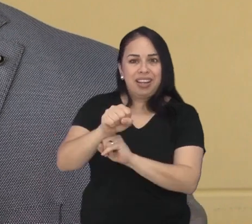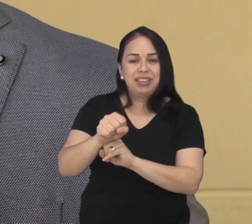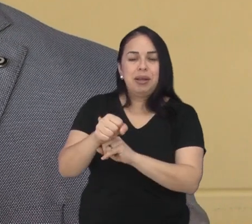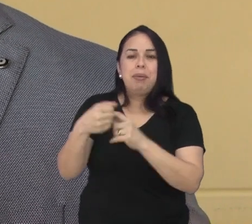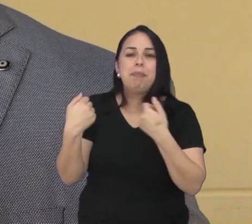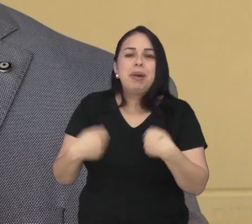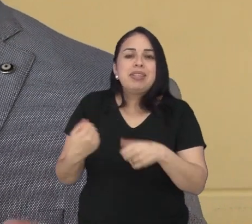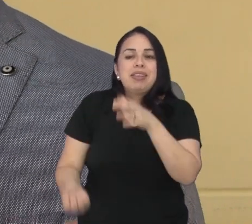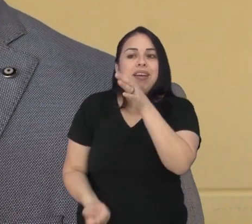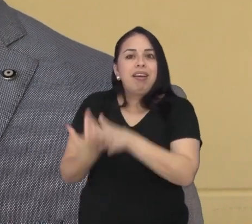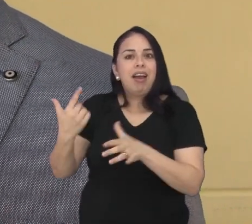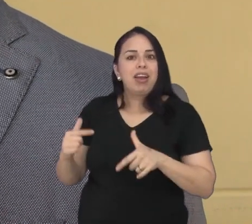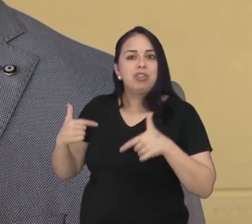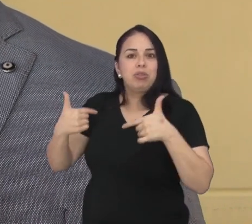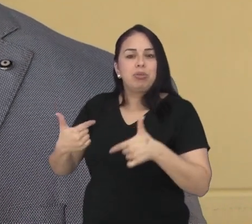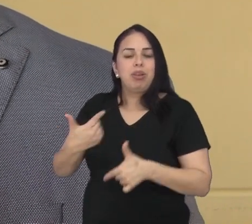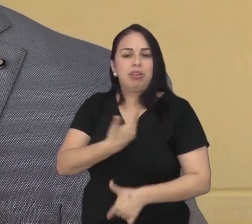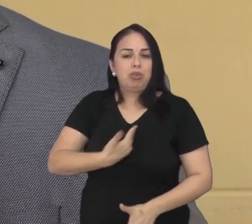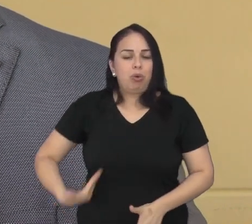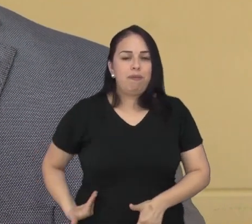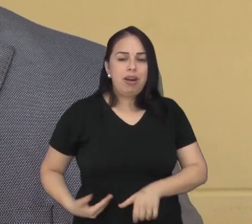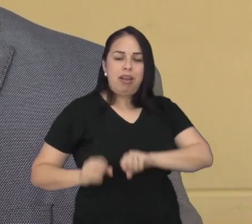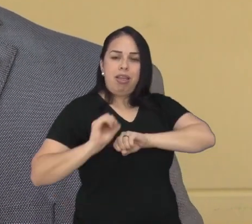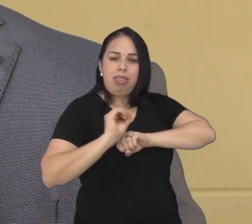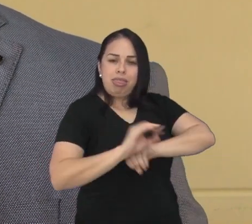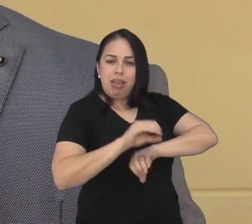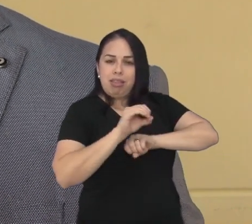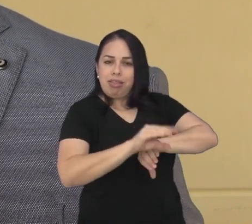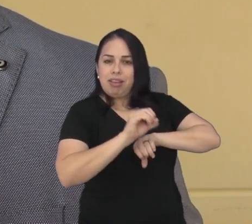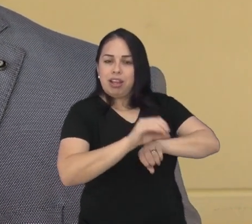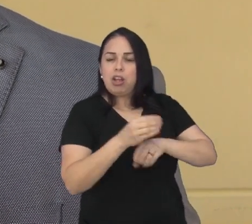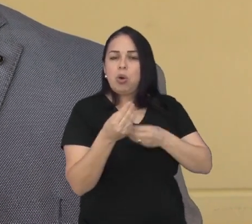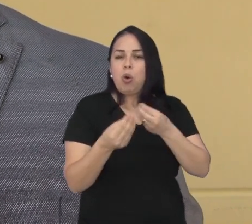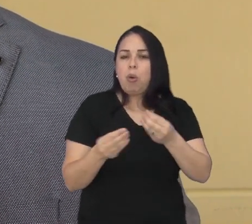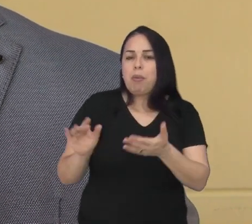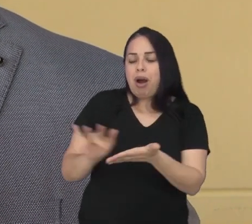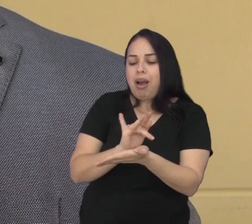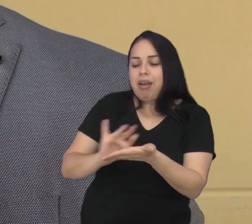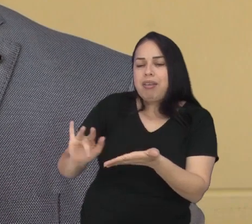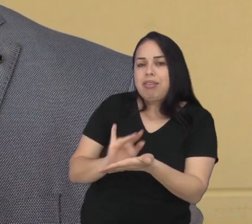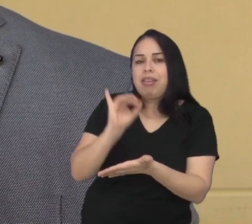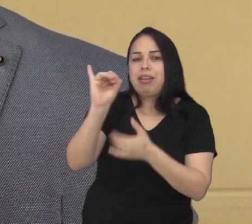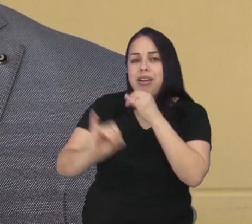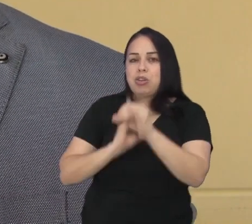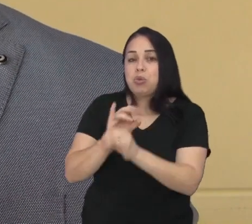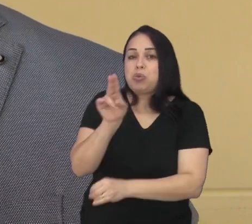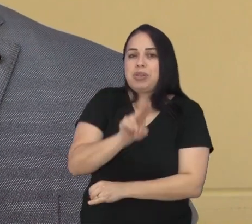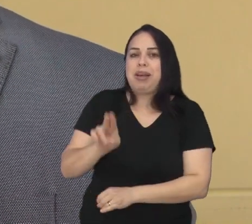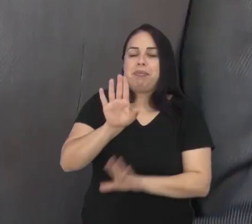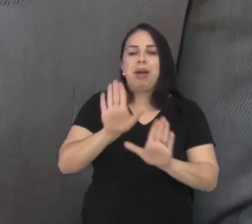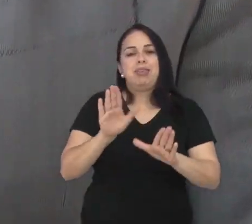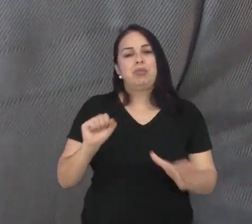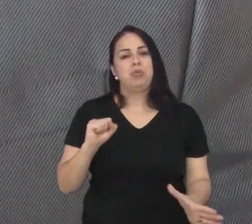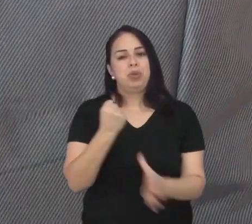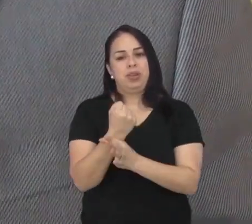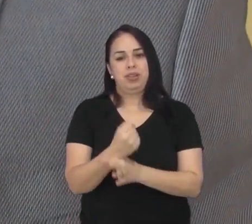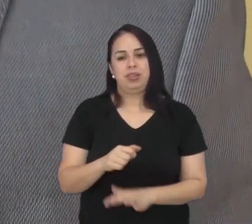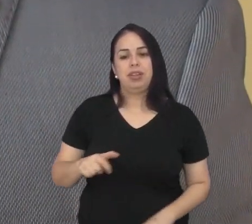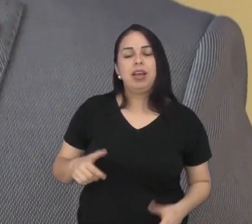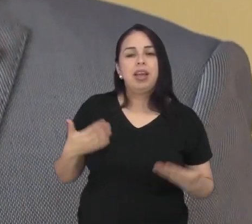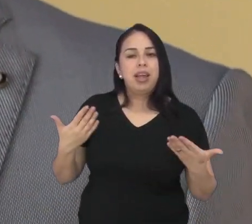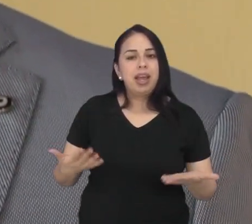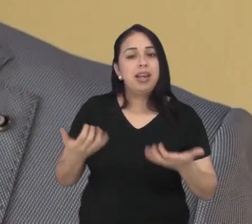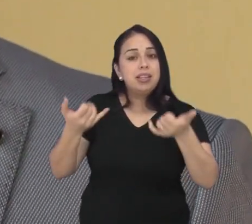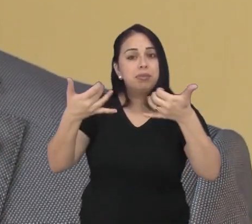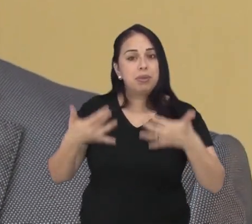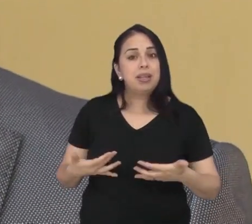sociedade criar políticas de educação de como usar e como usar com segurança. Ele destaca ainda